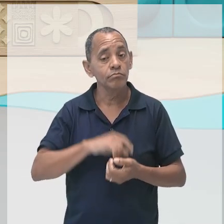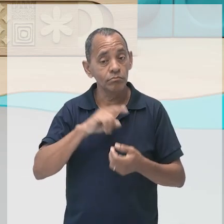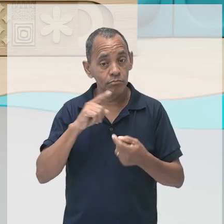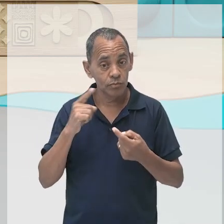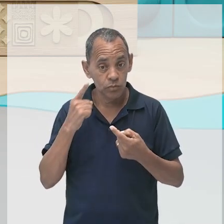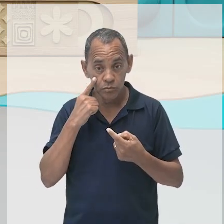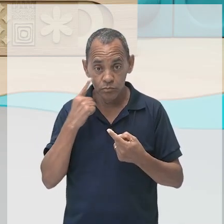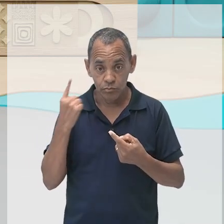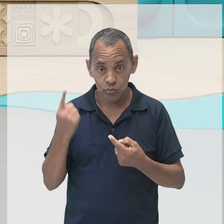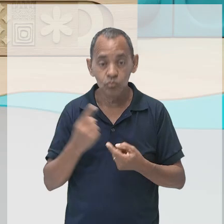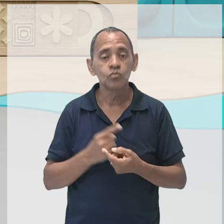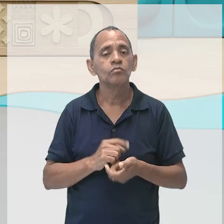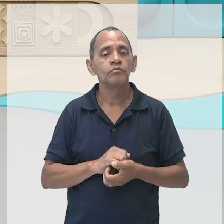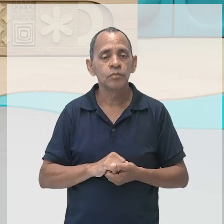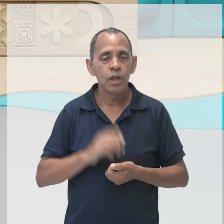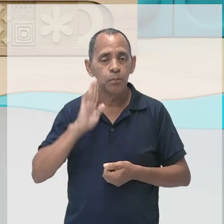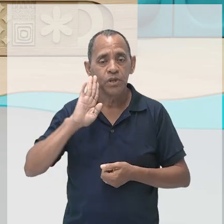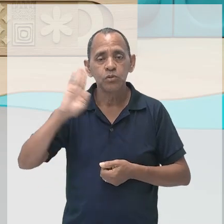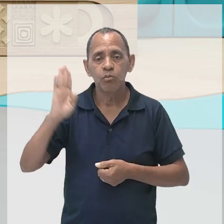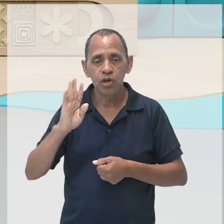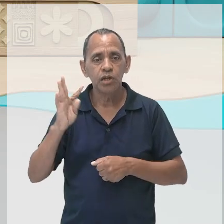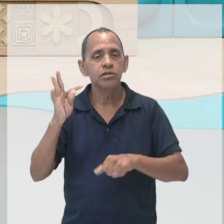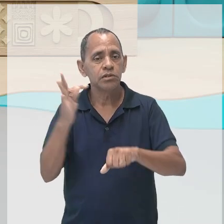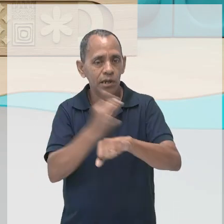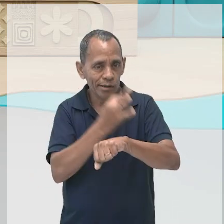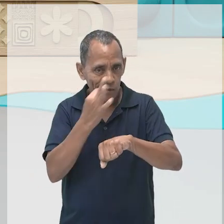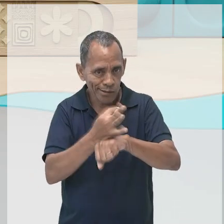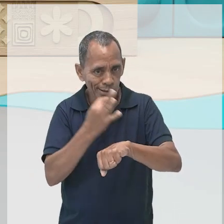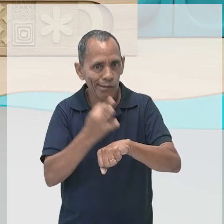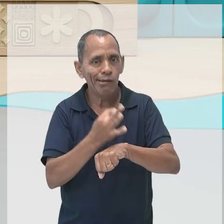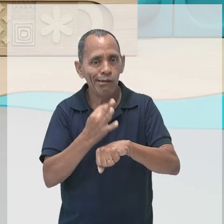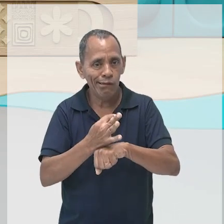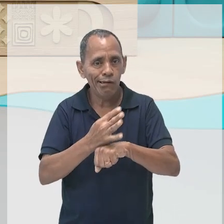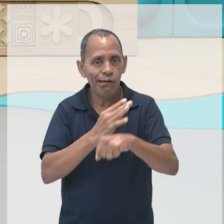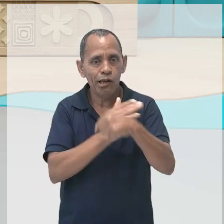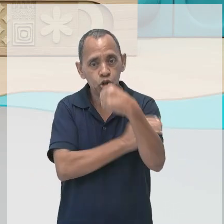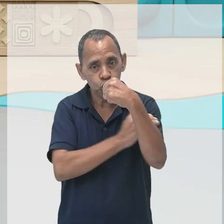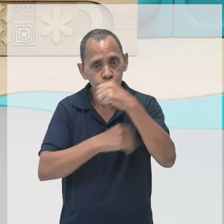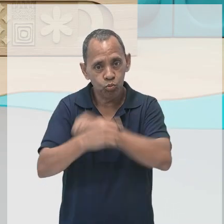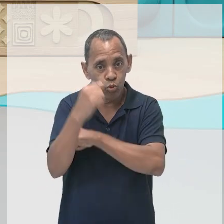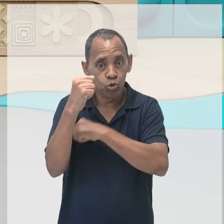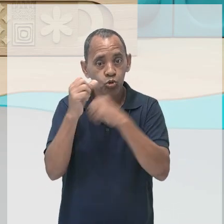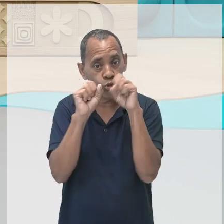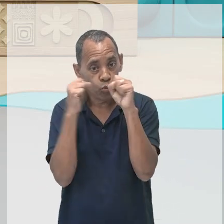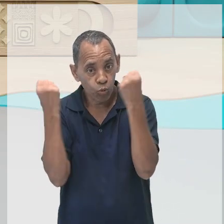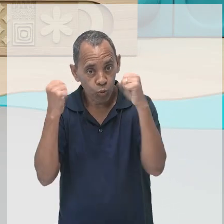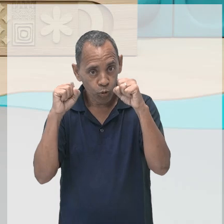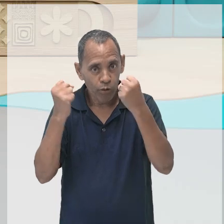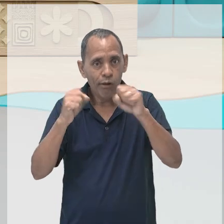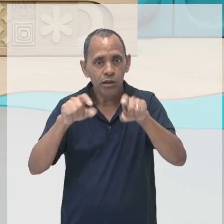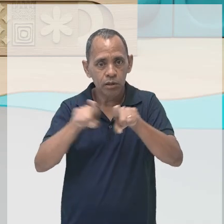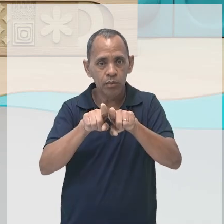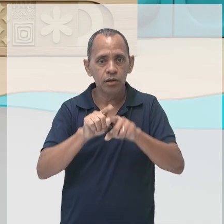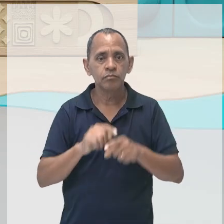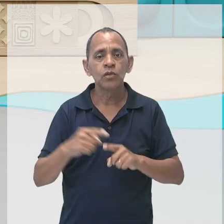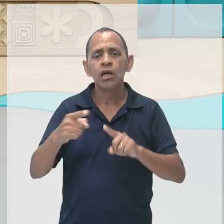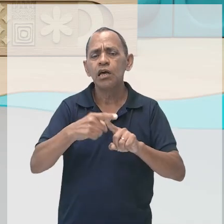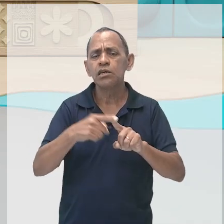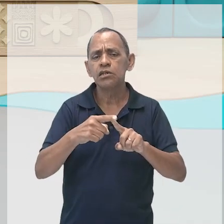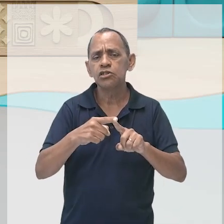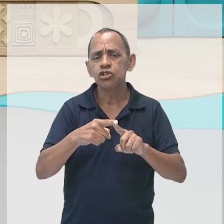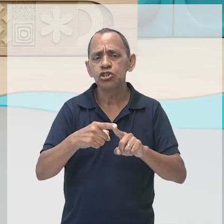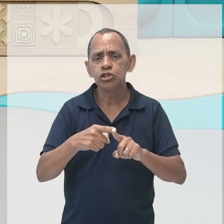a resistência muscular, como está citado aqui no texto, ok? E esse tipo de ginástica permite um